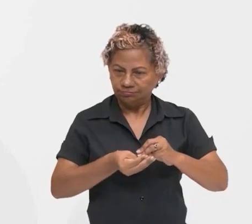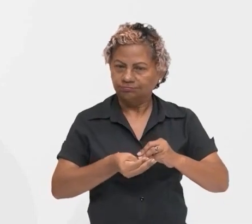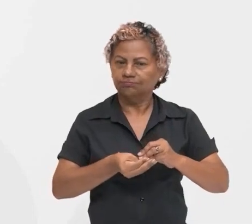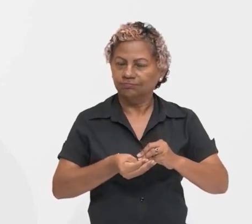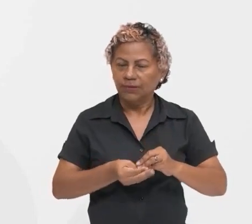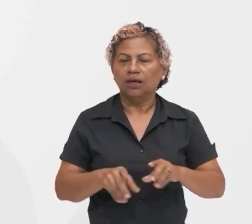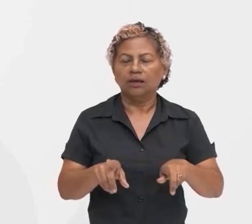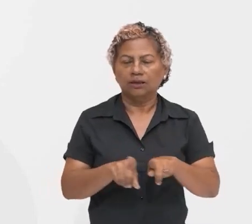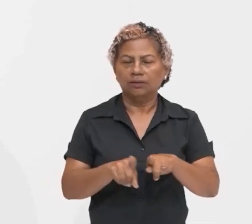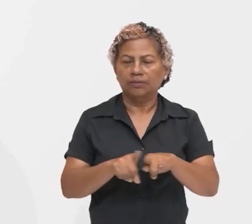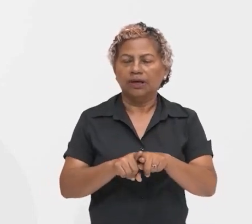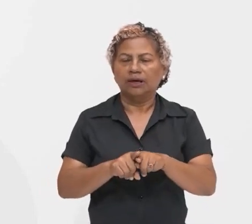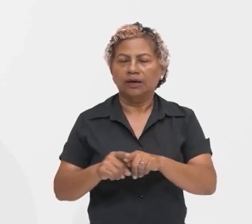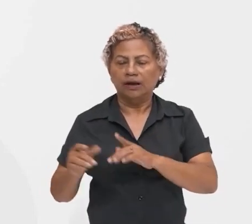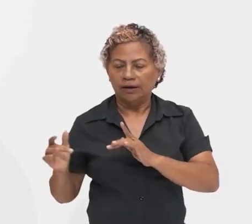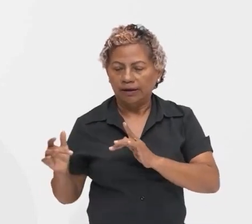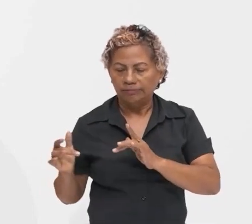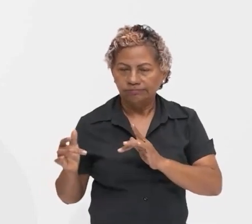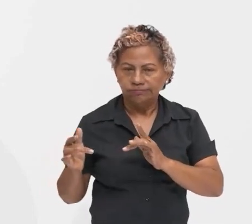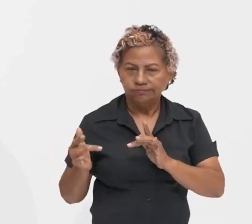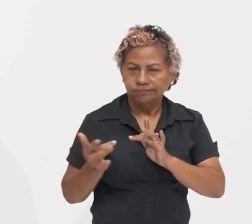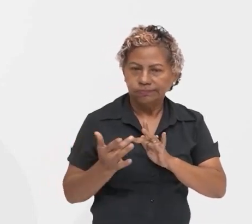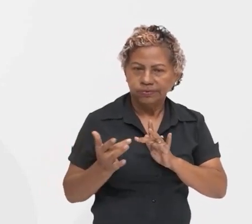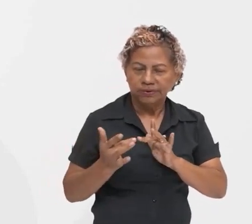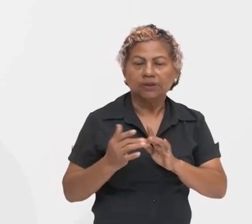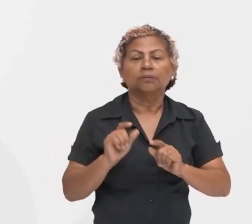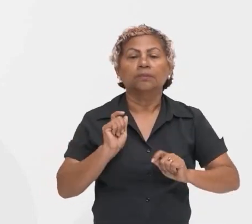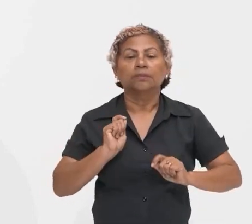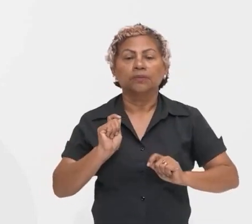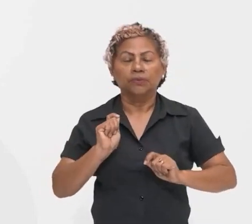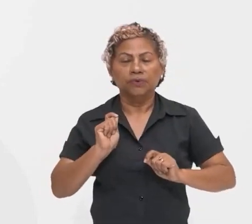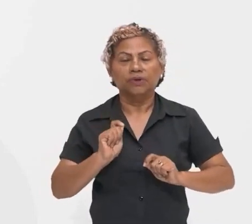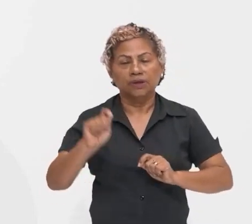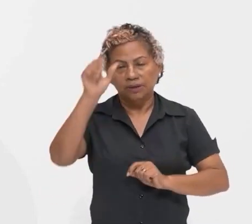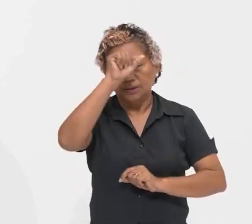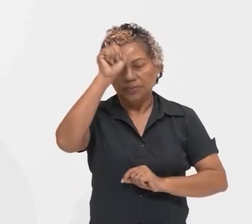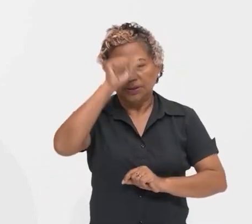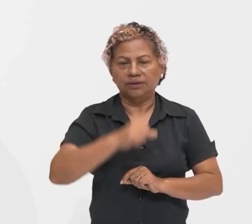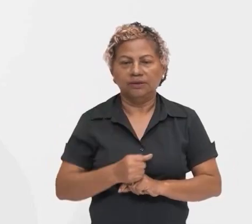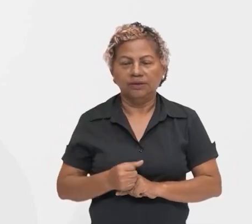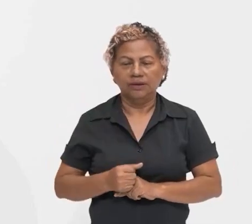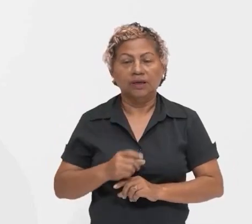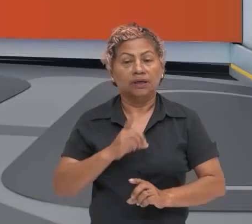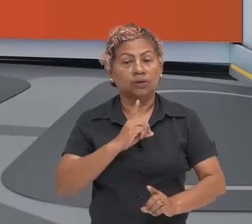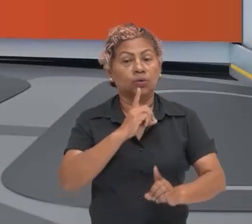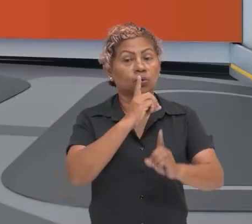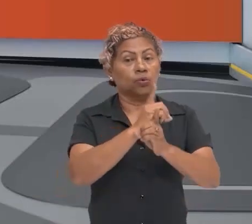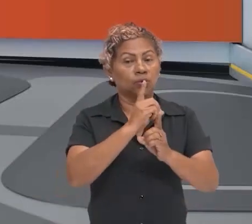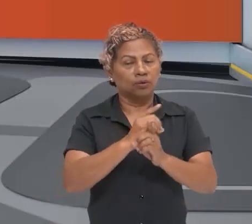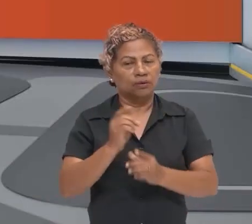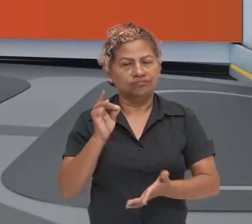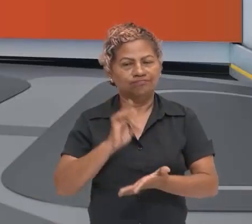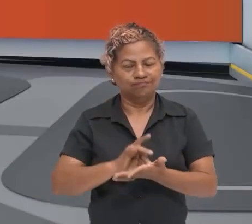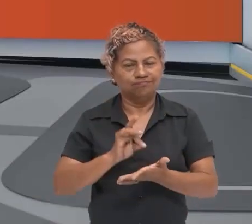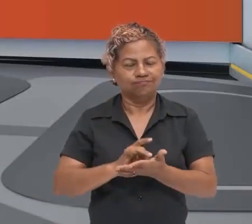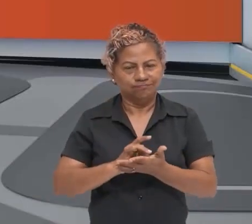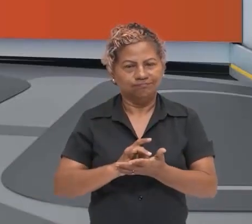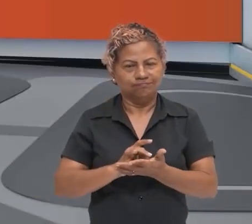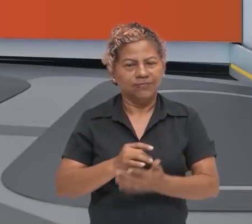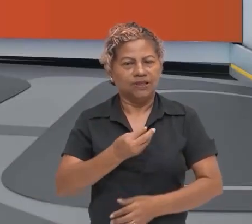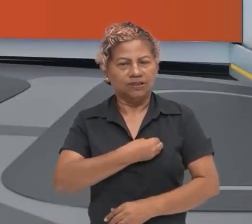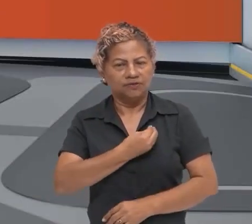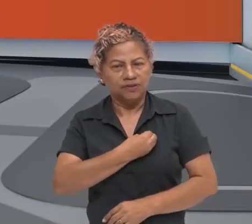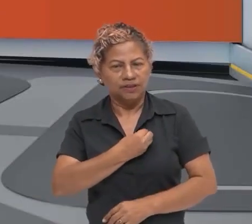estar também ligada, porque o aprender nada mais é do que buscar também as nossas realizações.